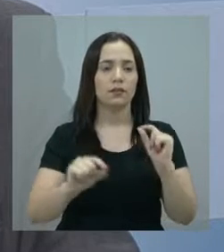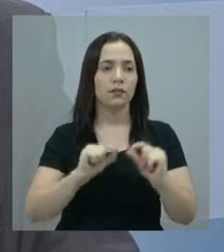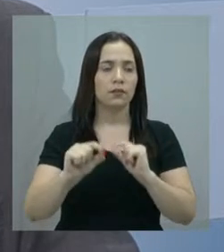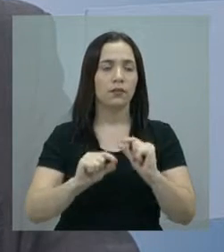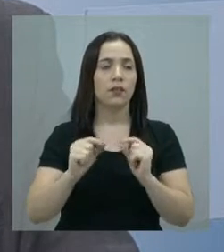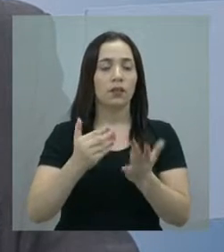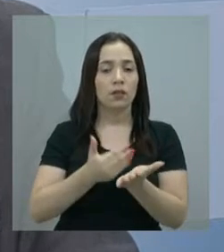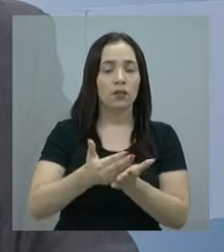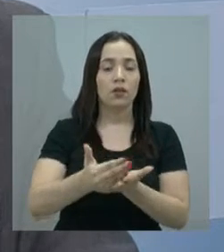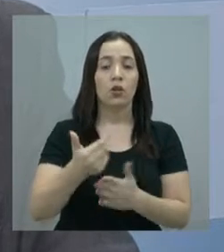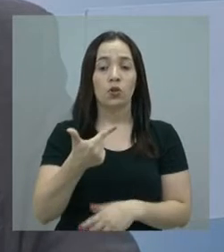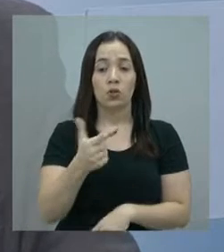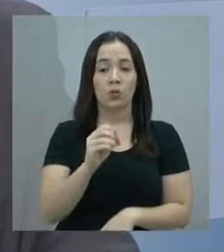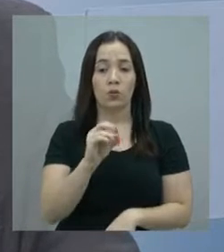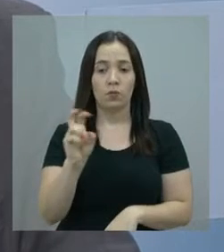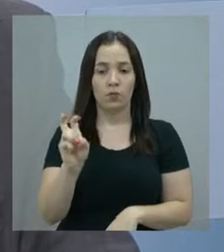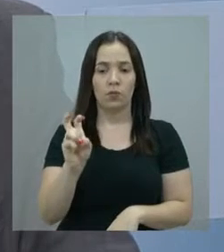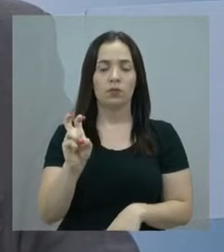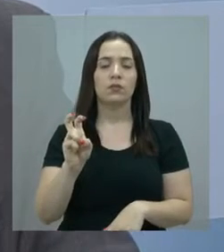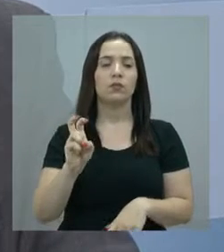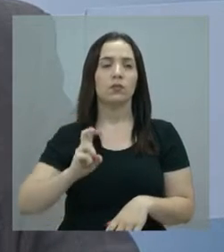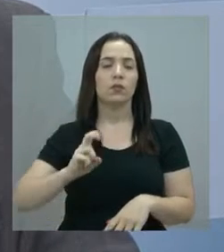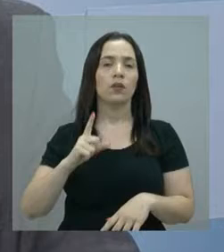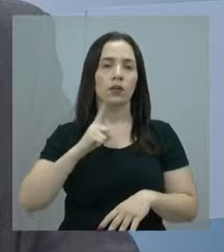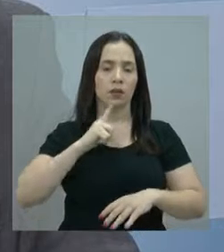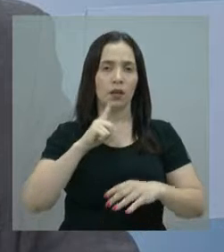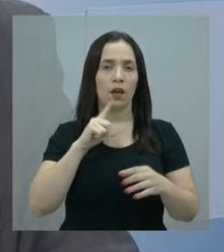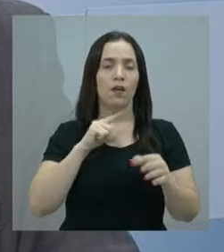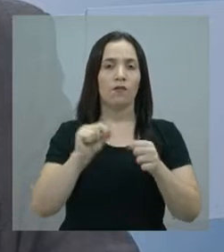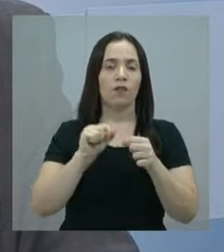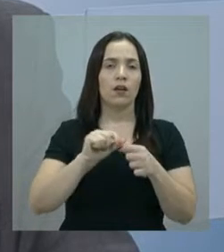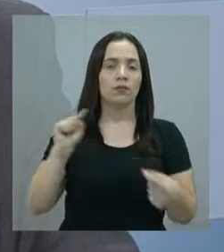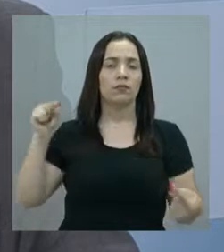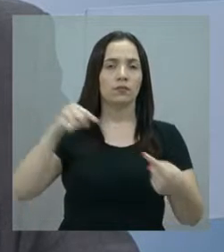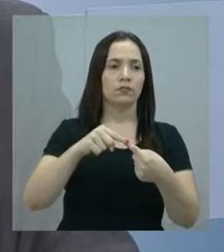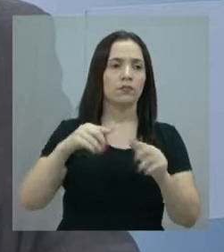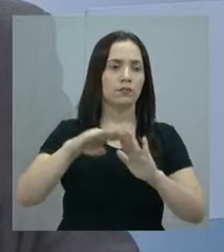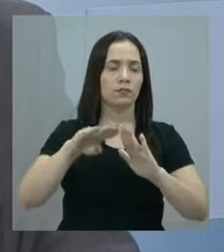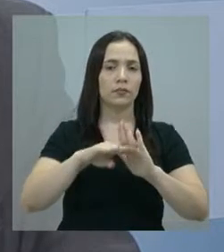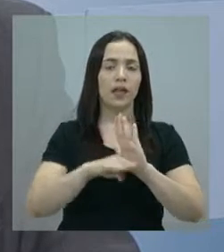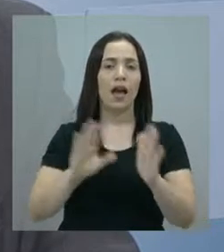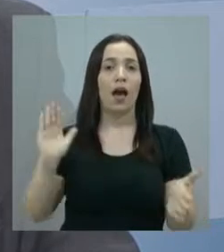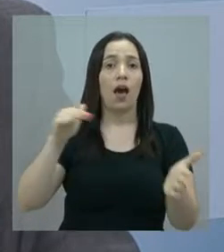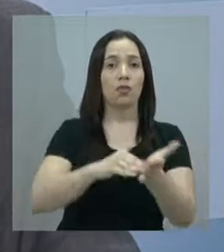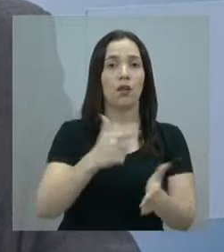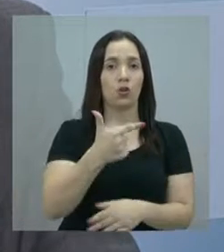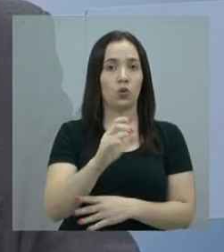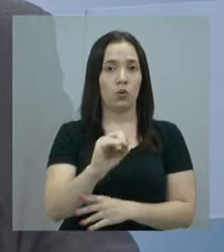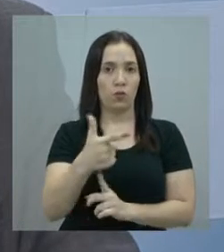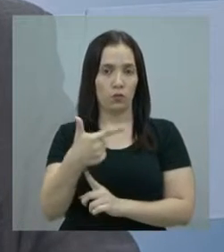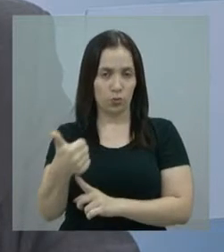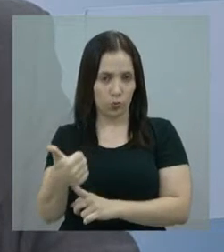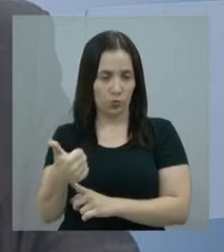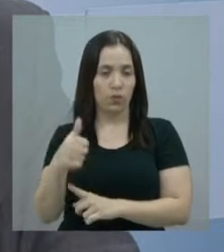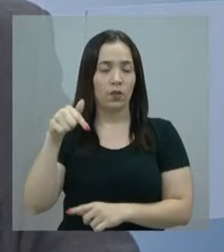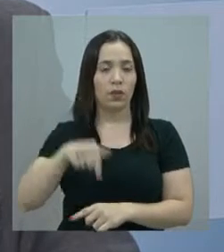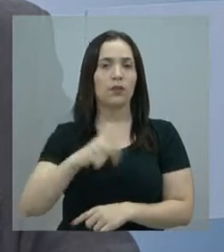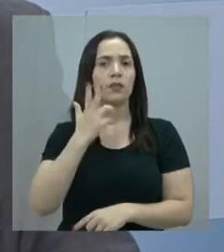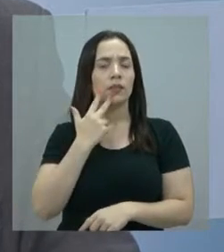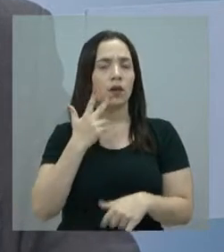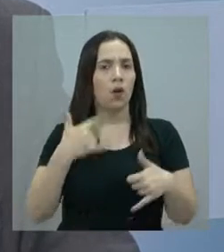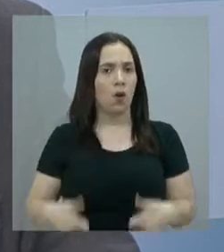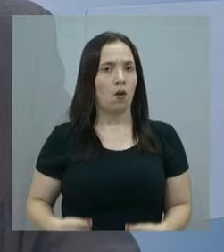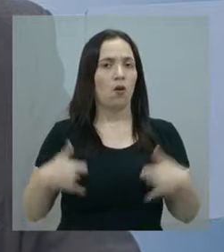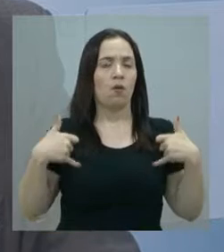do 1º de 2005 foram estabelecidas metas até 2021. O Ceará, a gente tem o orgulho de